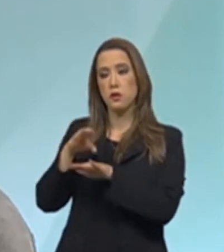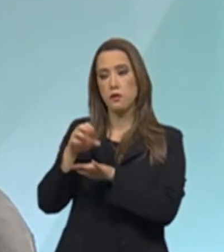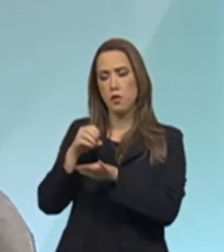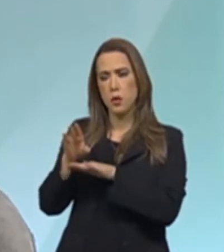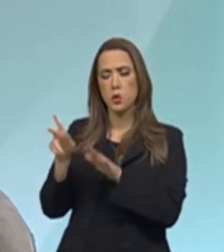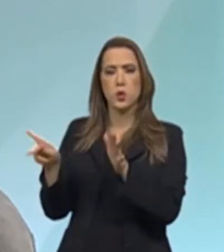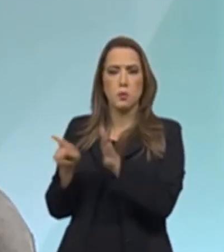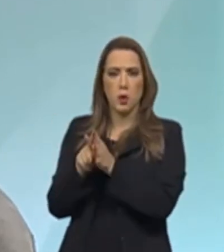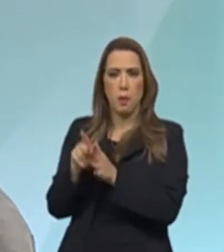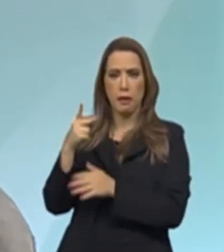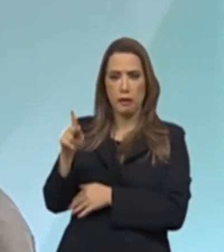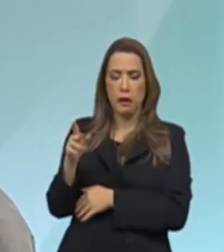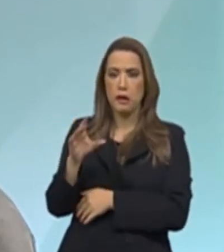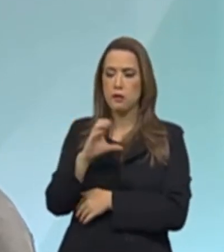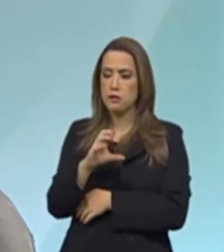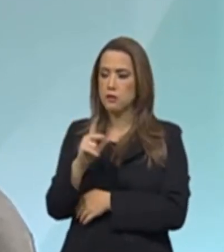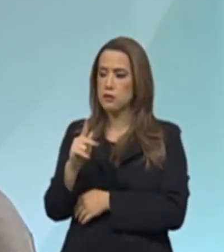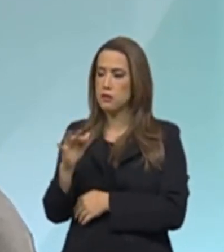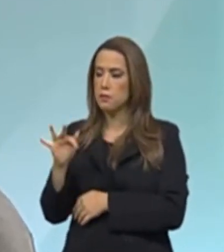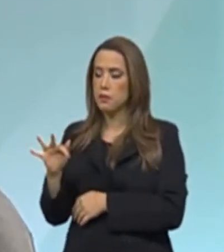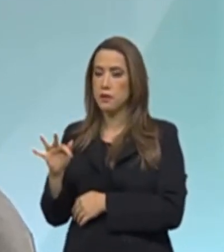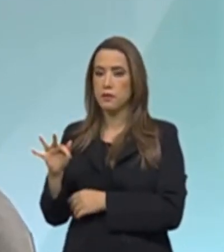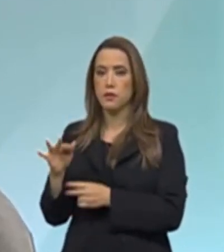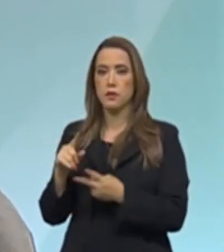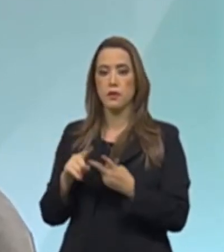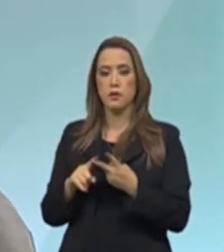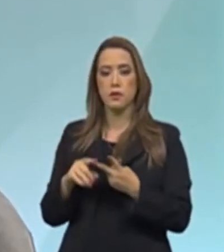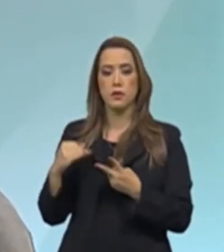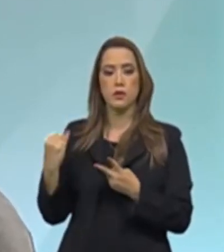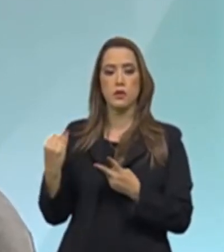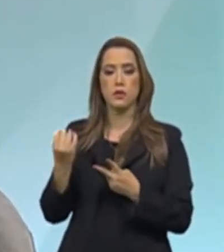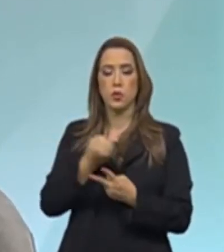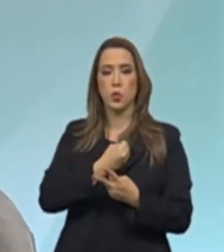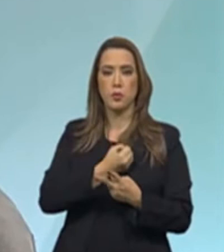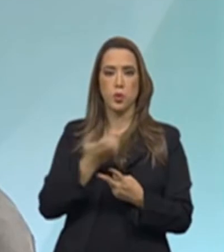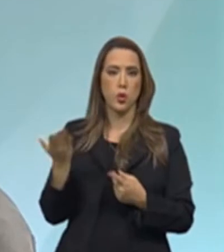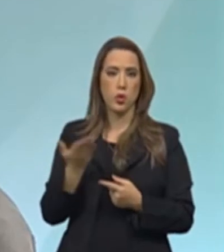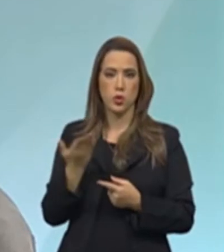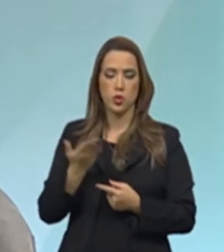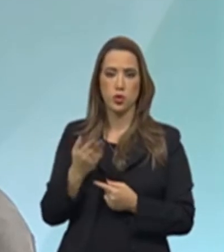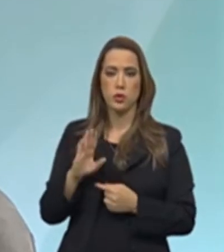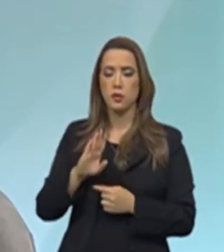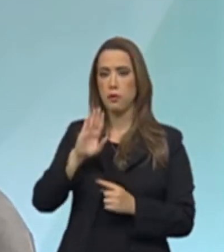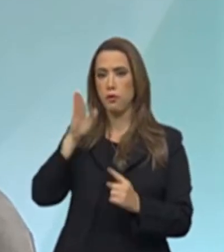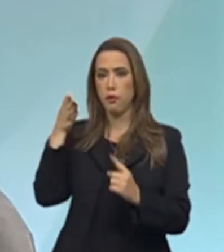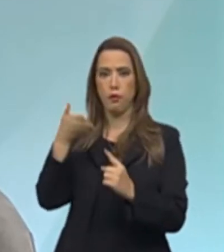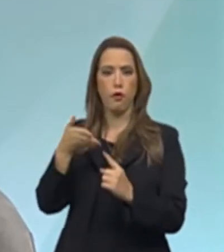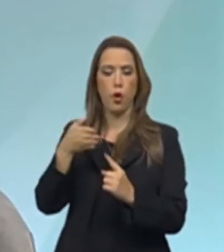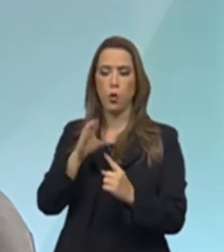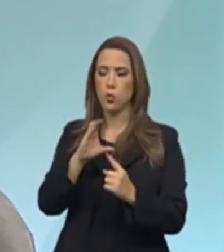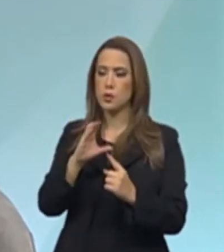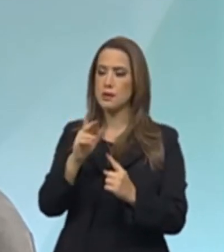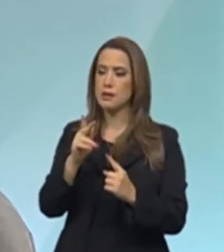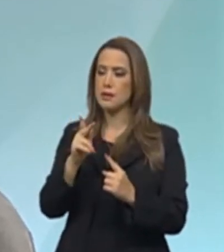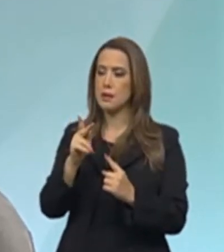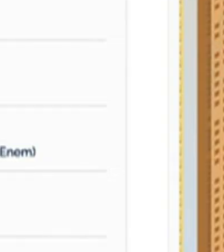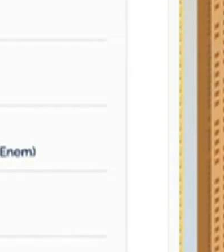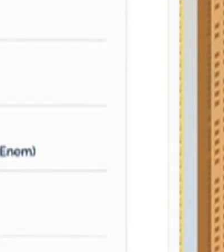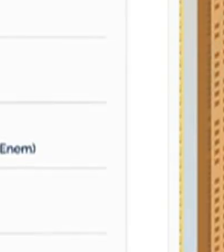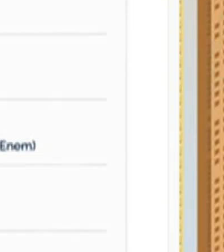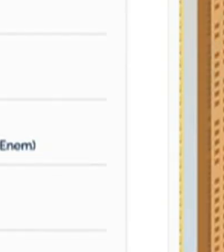pública Então vamos nos comunicar o estado vai se comunicar fecha aspas afirmou ele